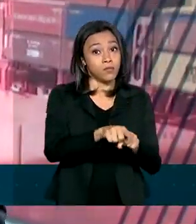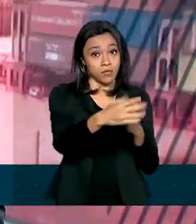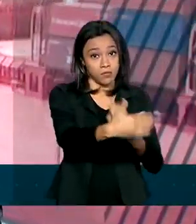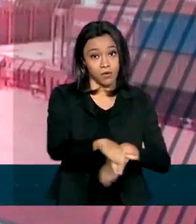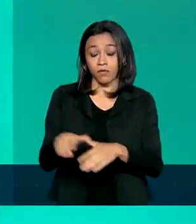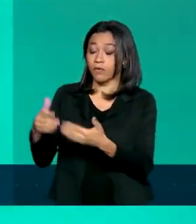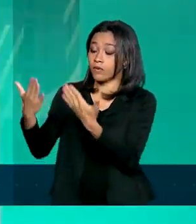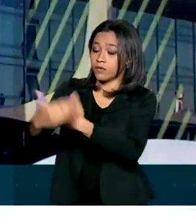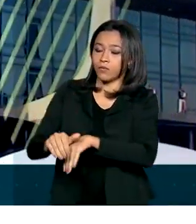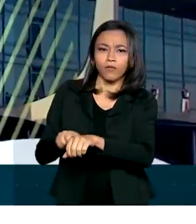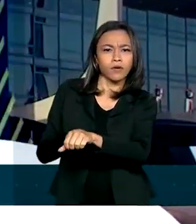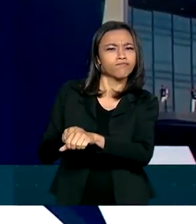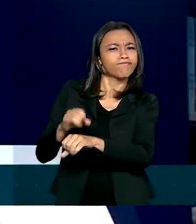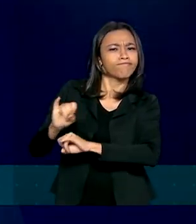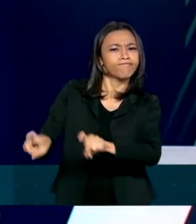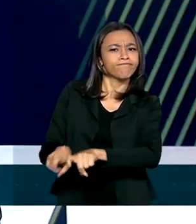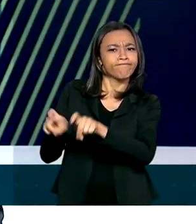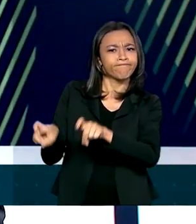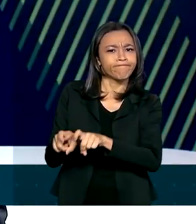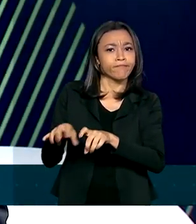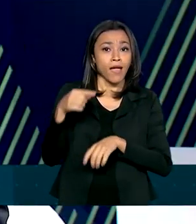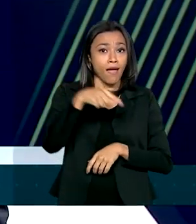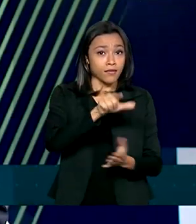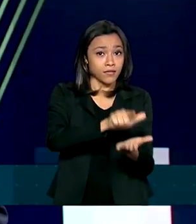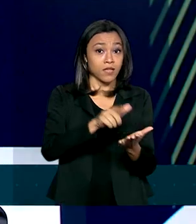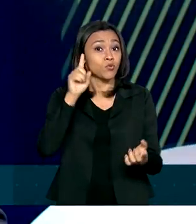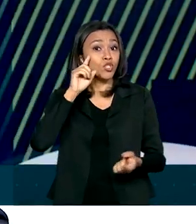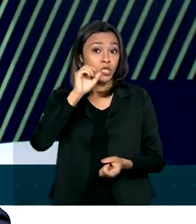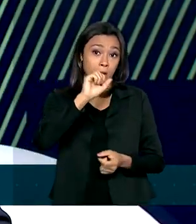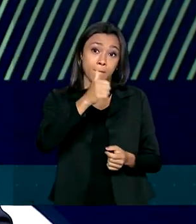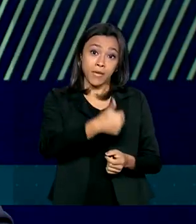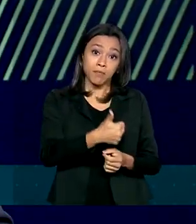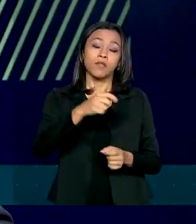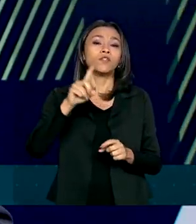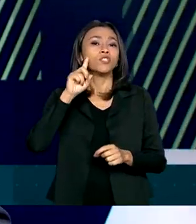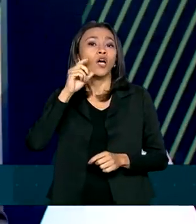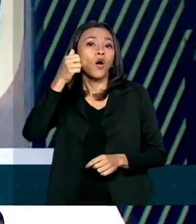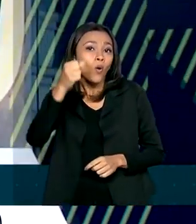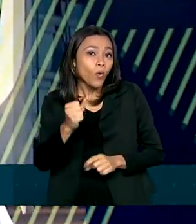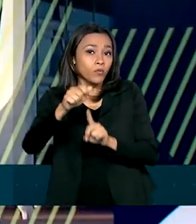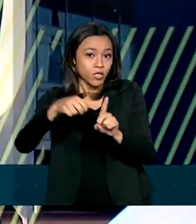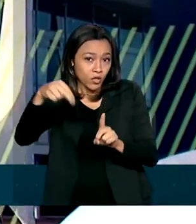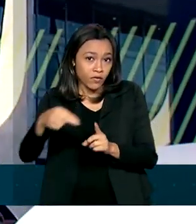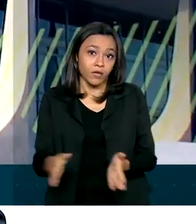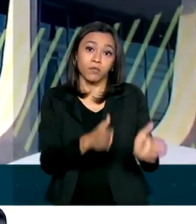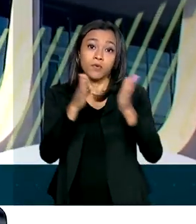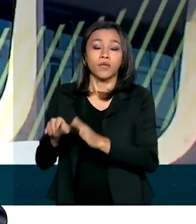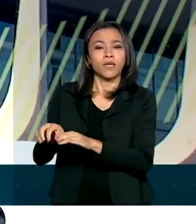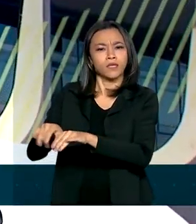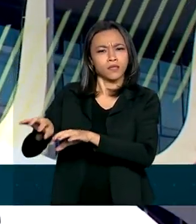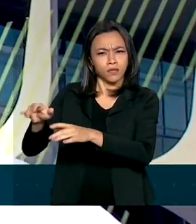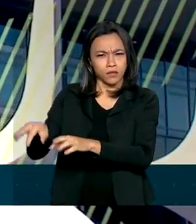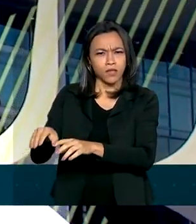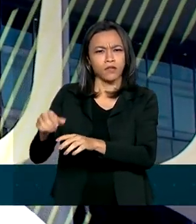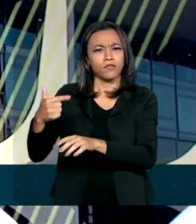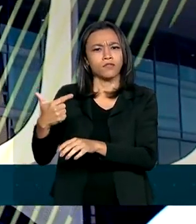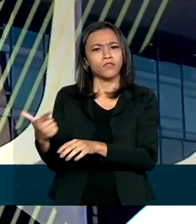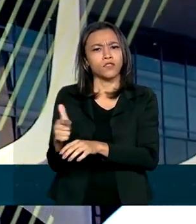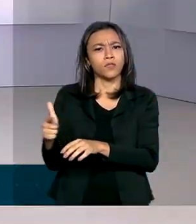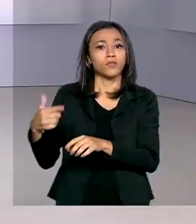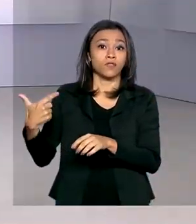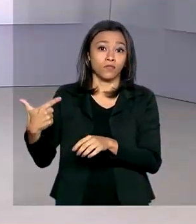As provas impressas do exame vão ser nos dias 1º e 8º de novembro e as digitais em 22 e 29 de